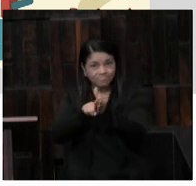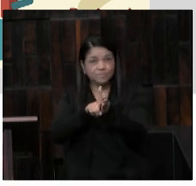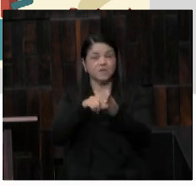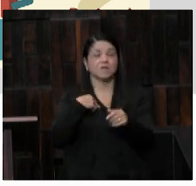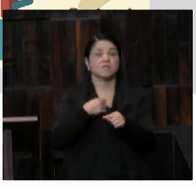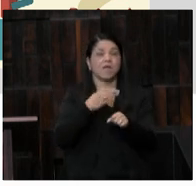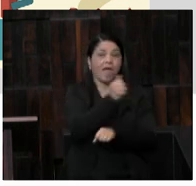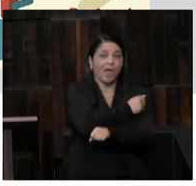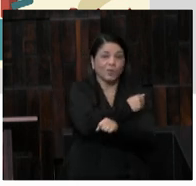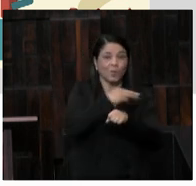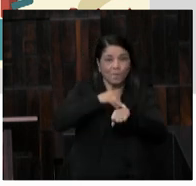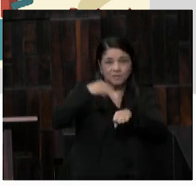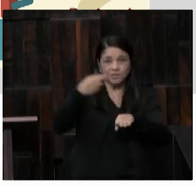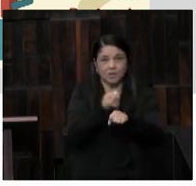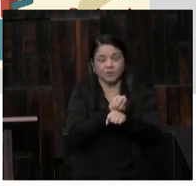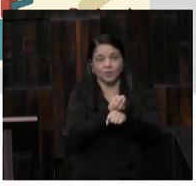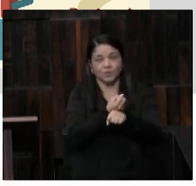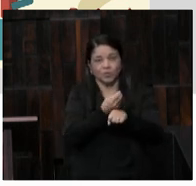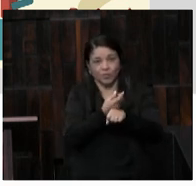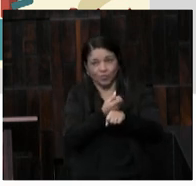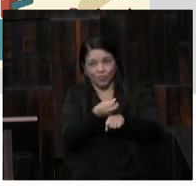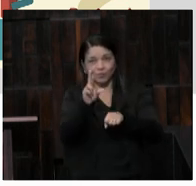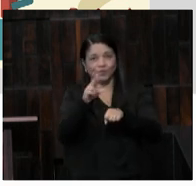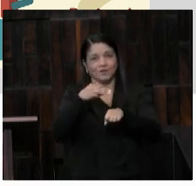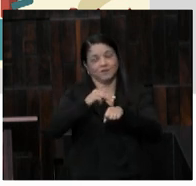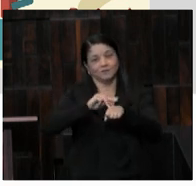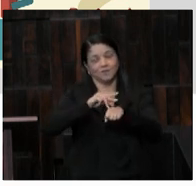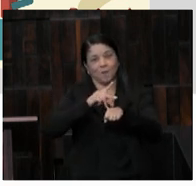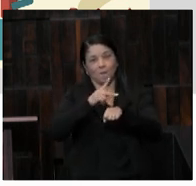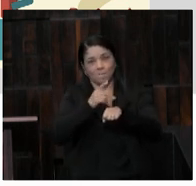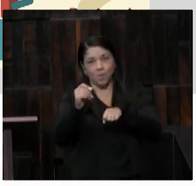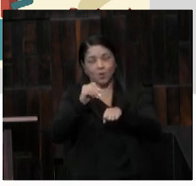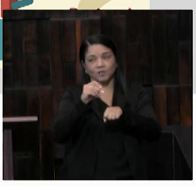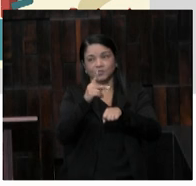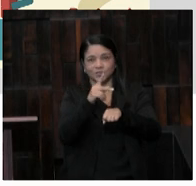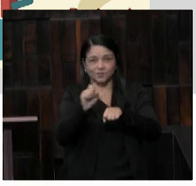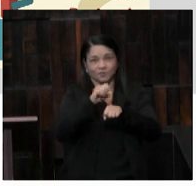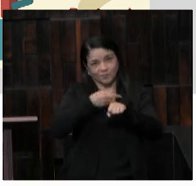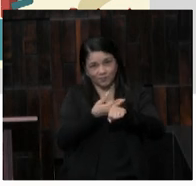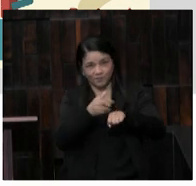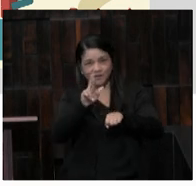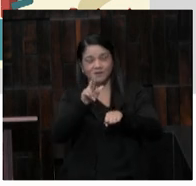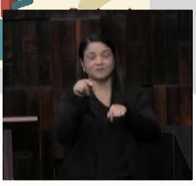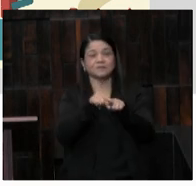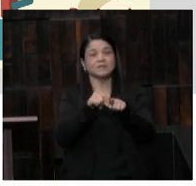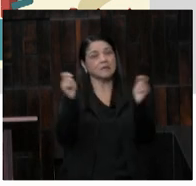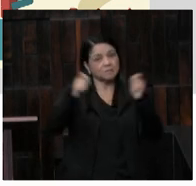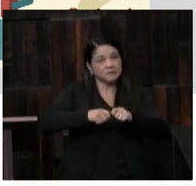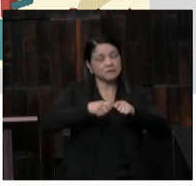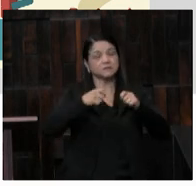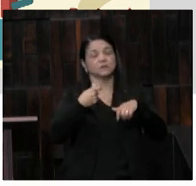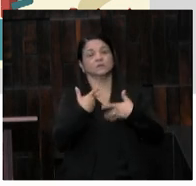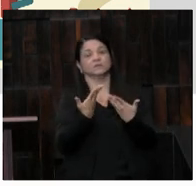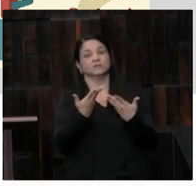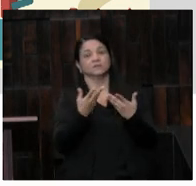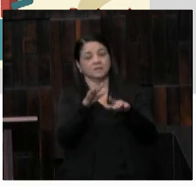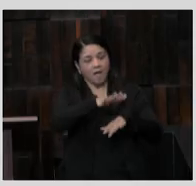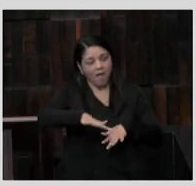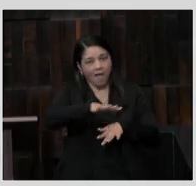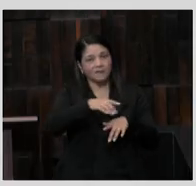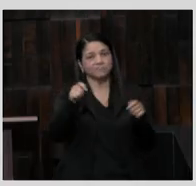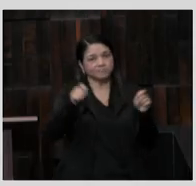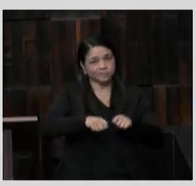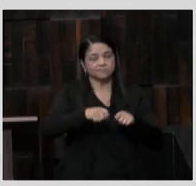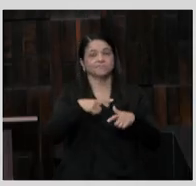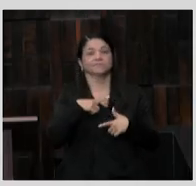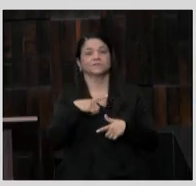mestrado, doutorado, pós-doutorado, então pessoas que tenham esse interesse nessa capacitação, a gente também oferece capacitação nessa área. Pode passar,